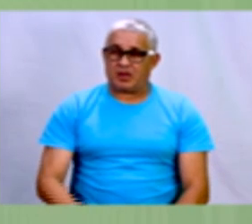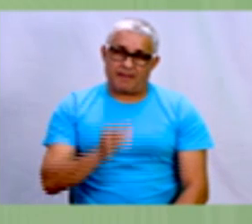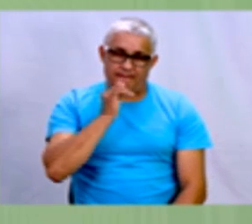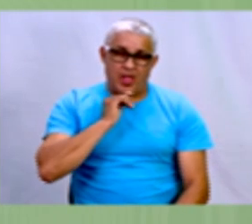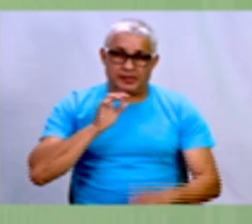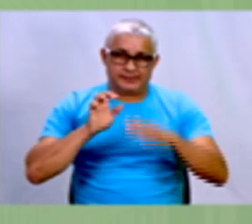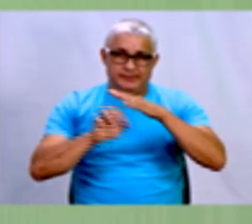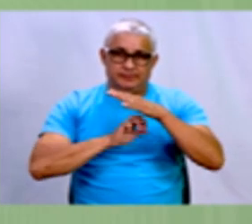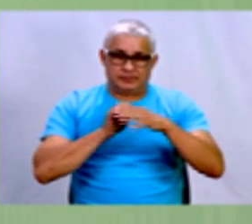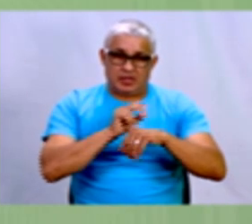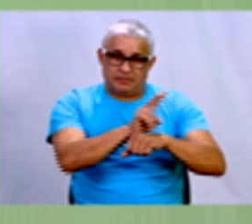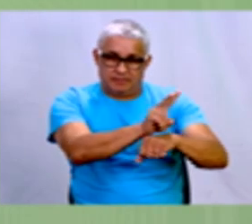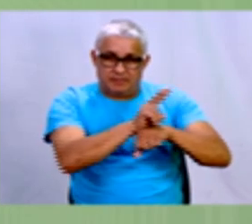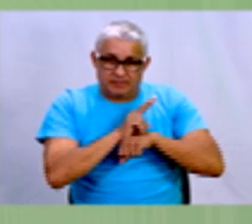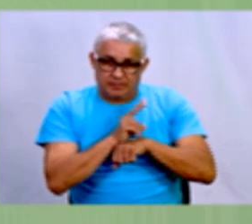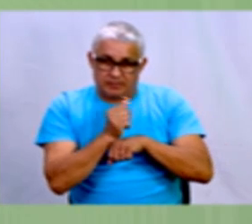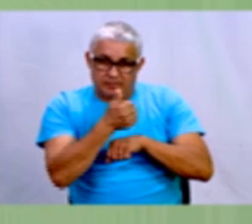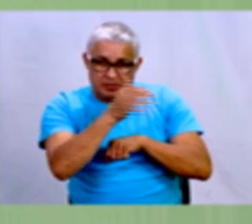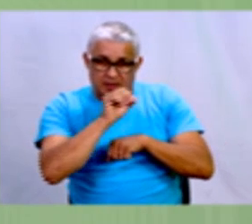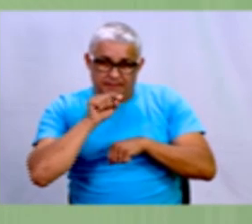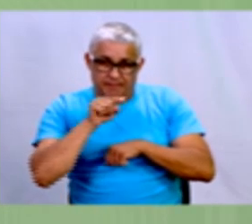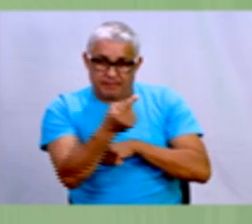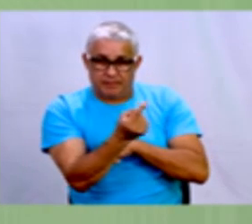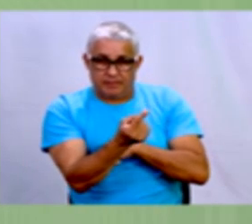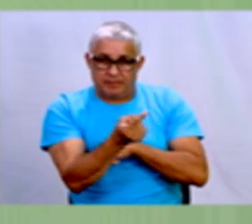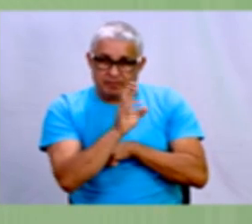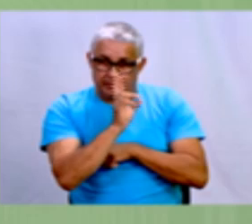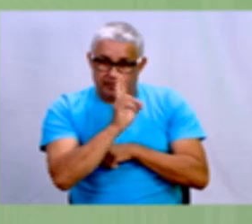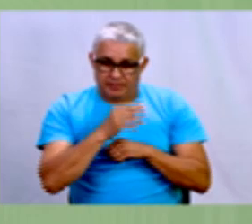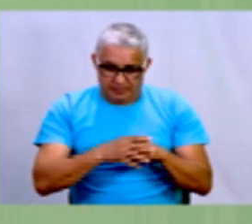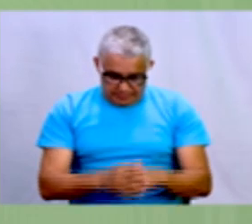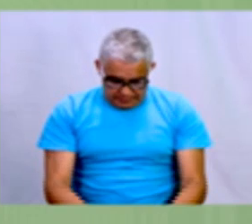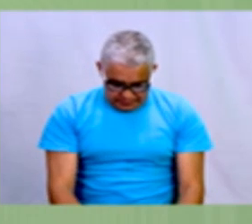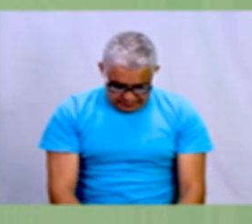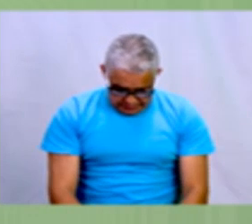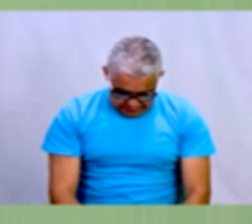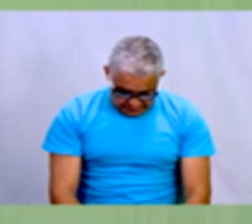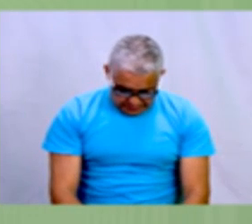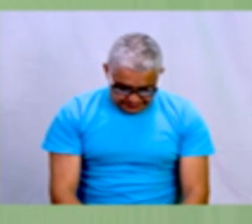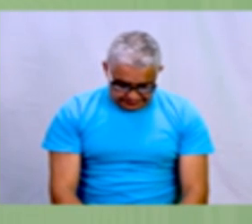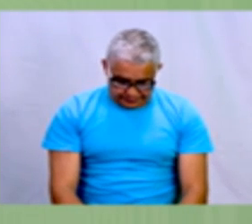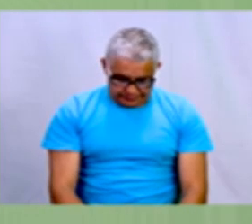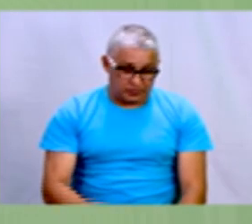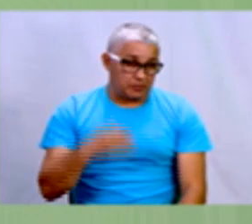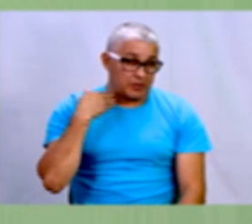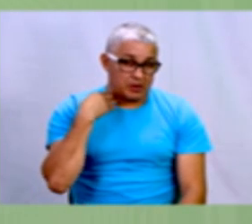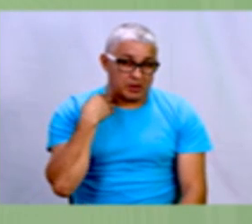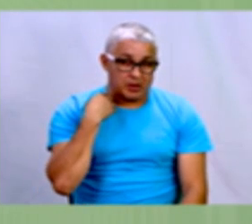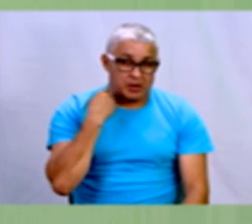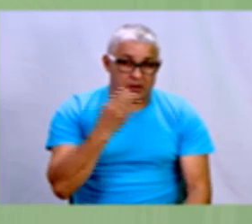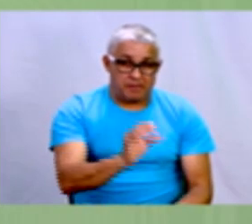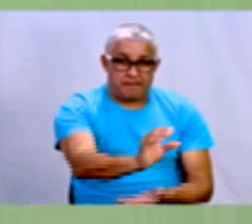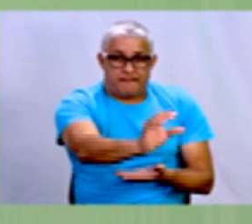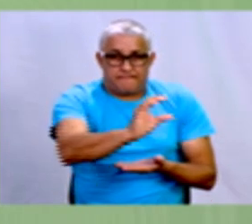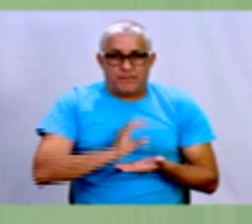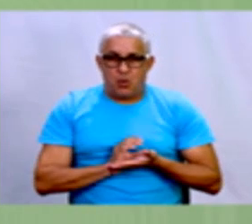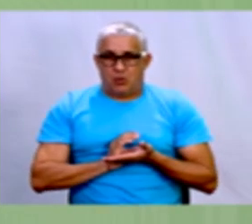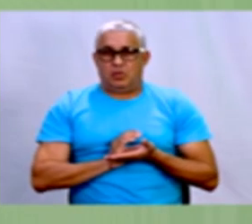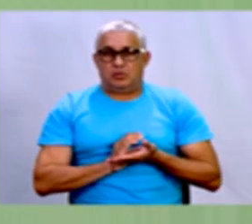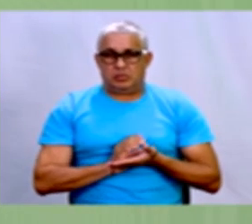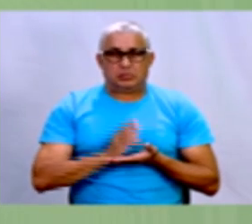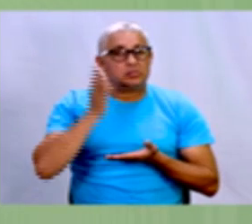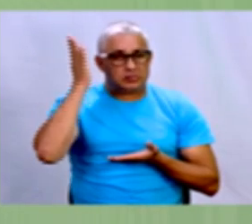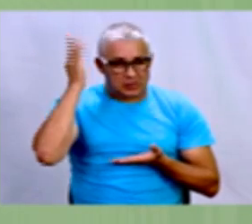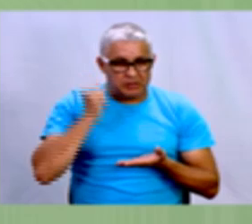empresa pede emprestados 10 mil reais, tá? Que o banco entrega no ato, né? Então, a gente já sabe aqui que o saldo